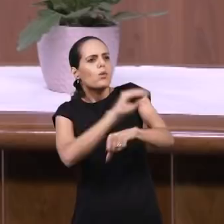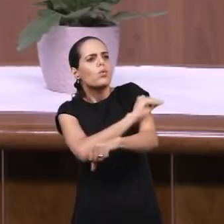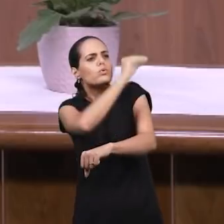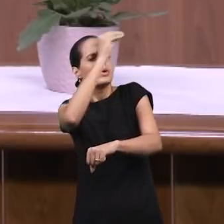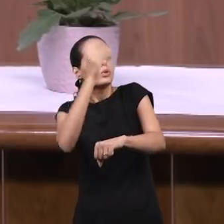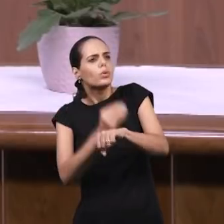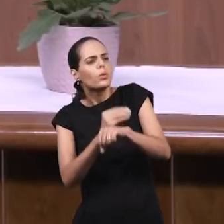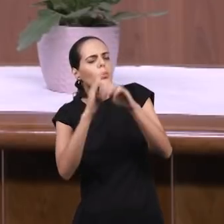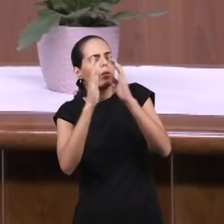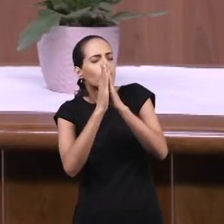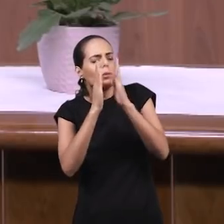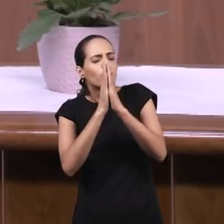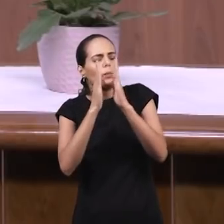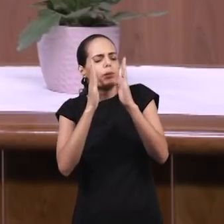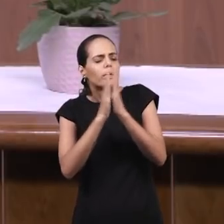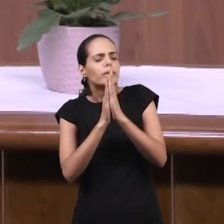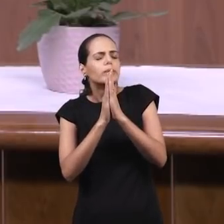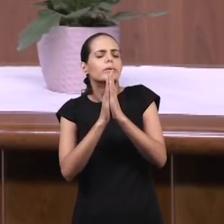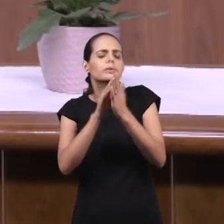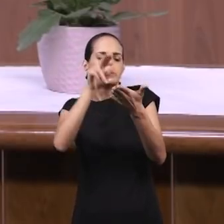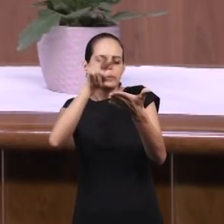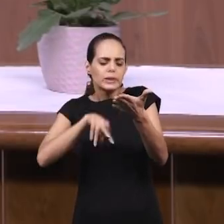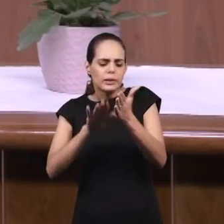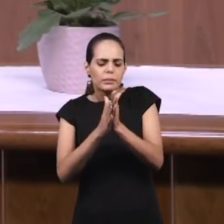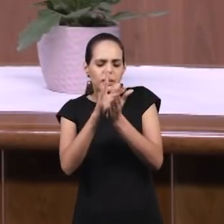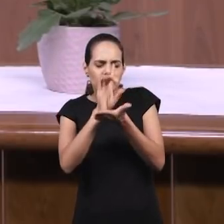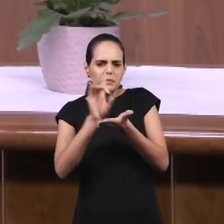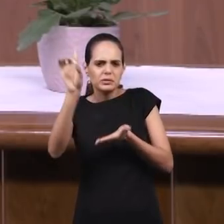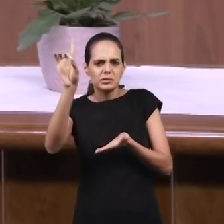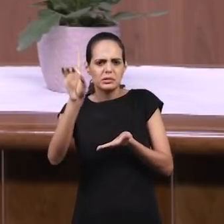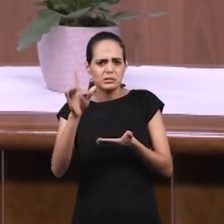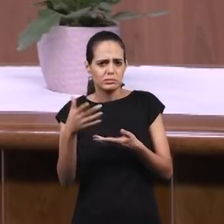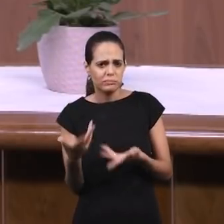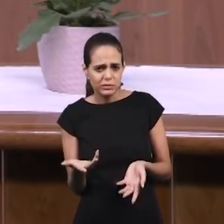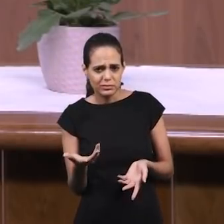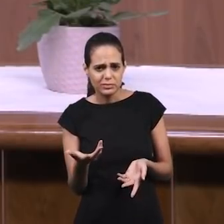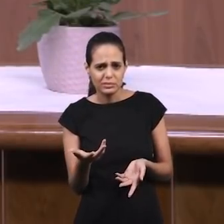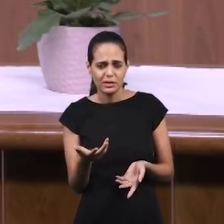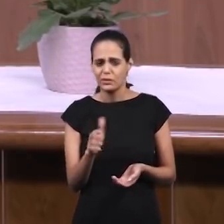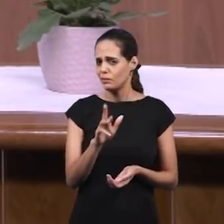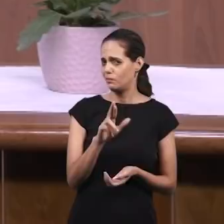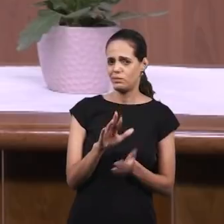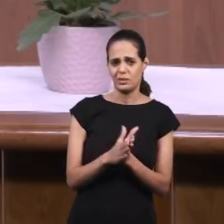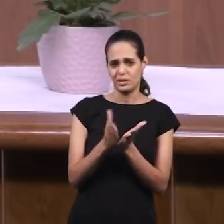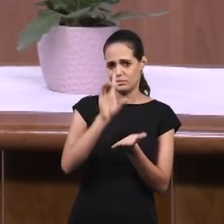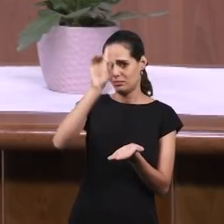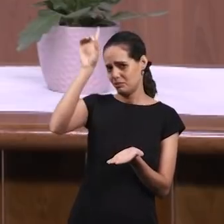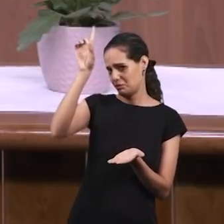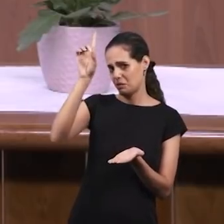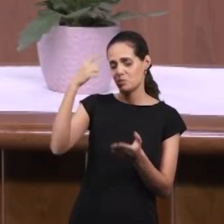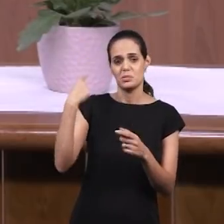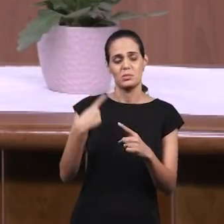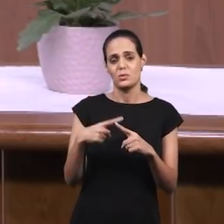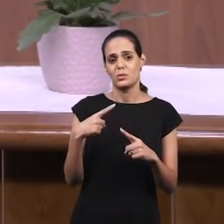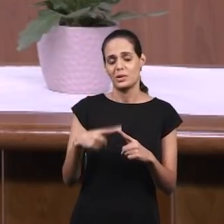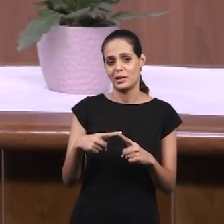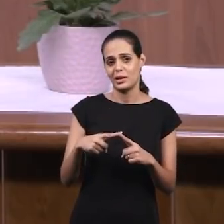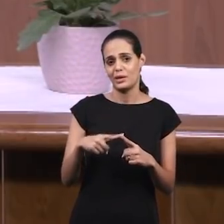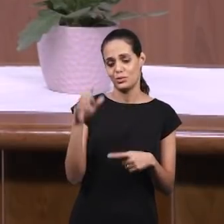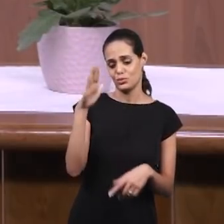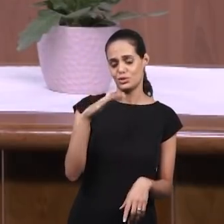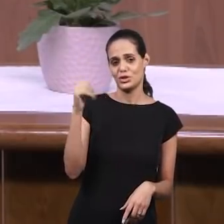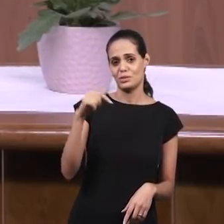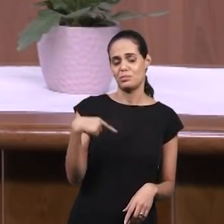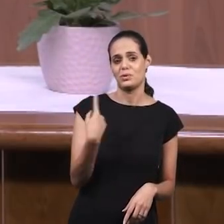lá orando, ou lendo a Bíblia. Isso daí nem é bíblico, porque a palavra de Deus nos chamou para